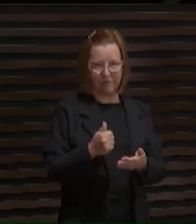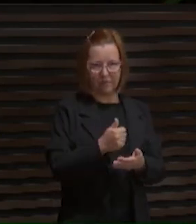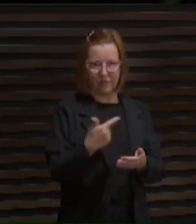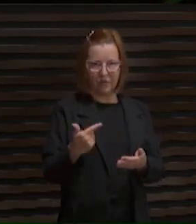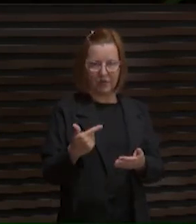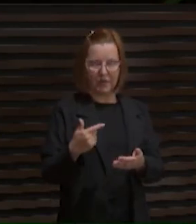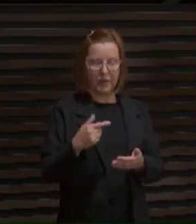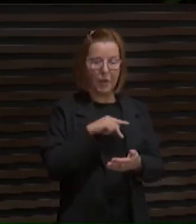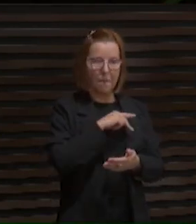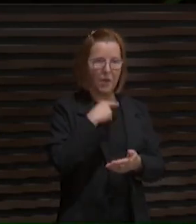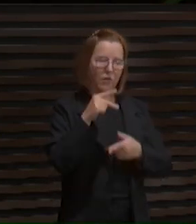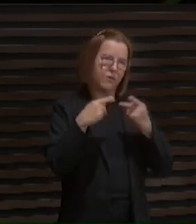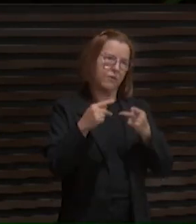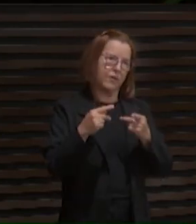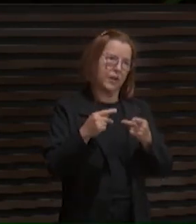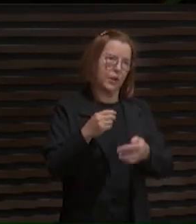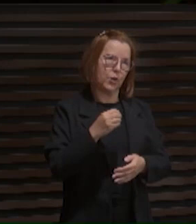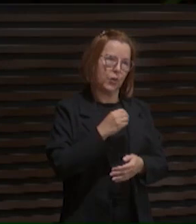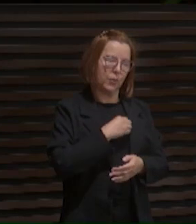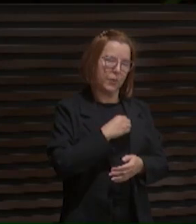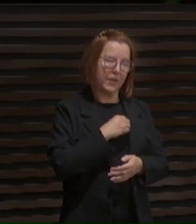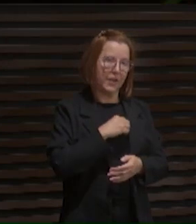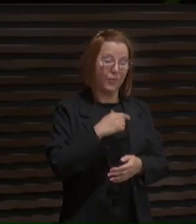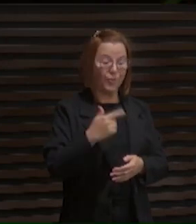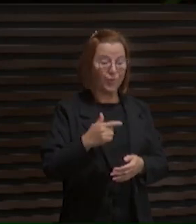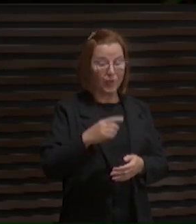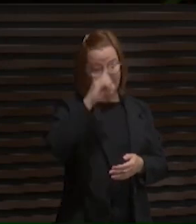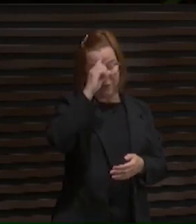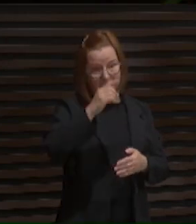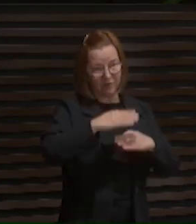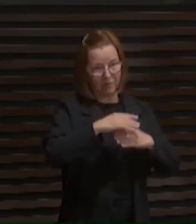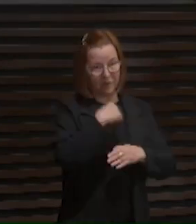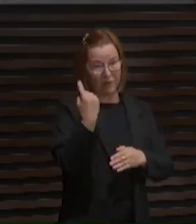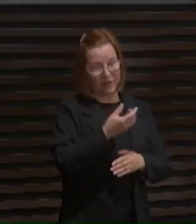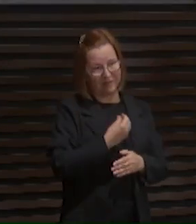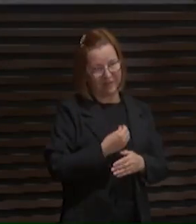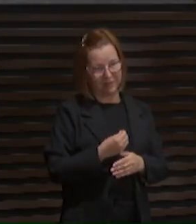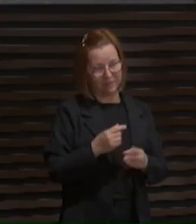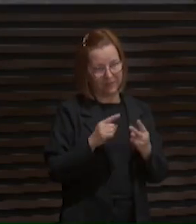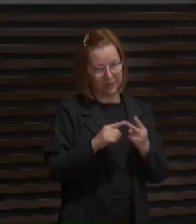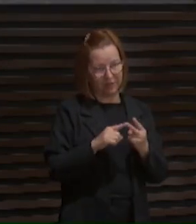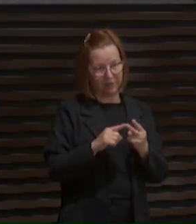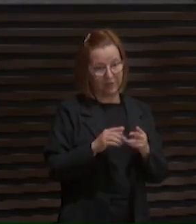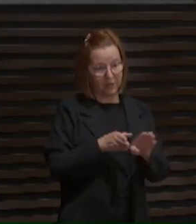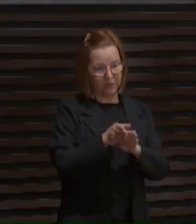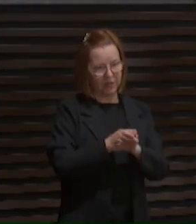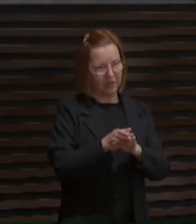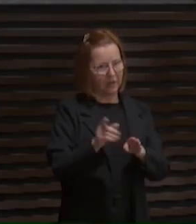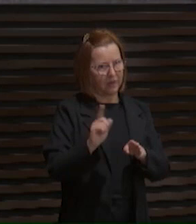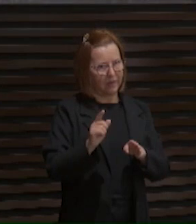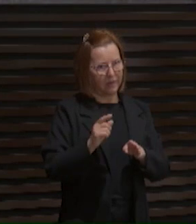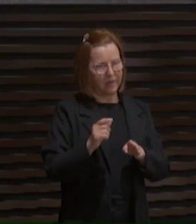primeira, ele apresenta o pecado como um rei que não tem mais domínio sobre nós. Na segunda, nos adverte a não nos oferecermos ao pecado, como